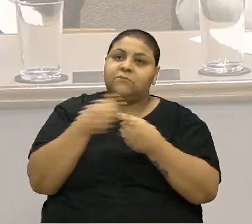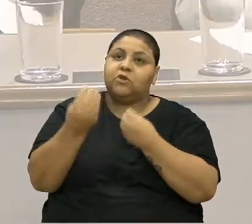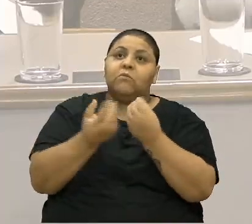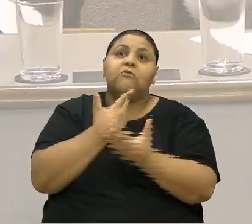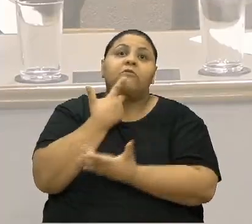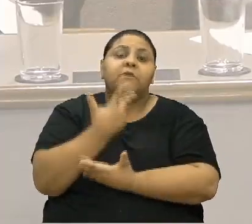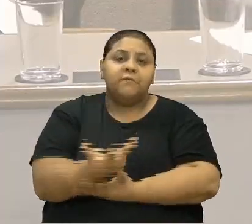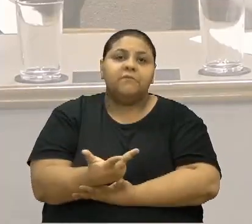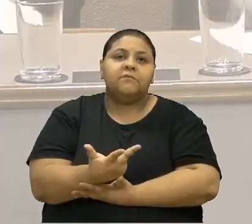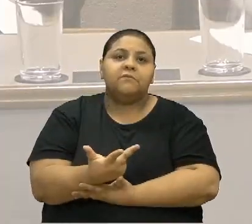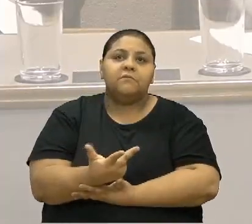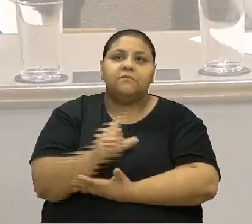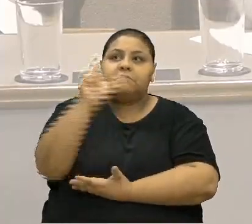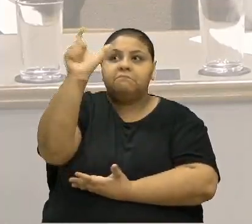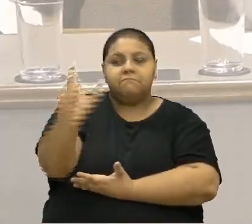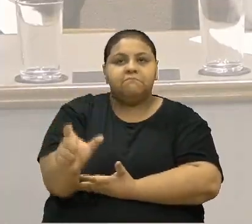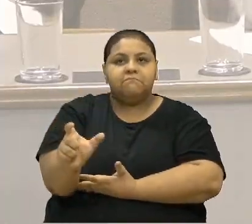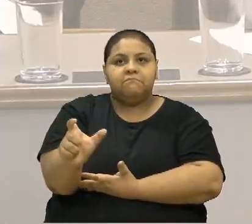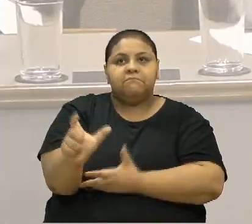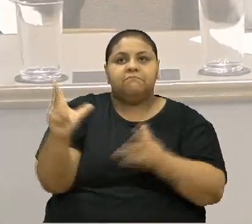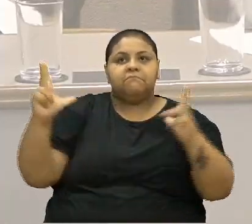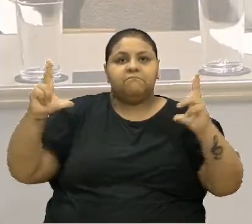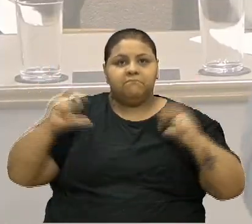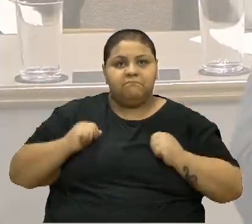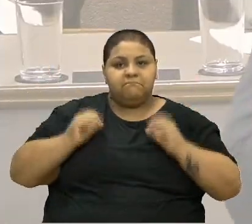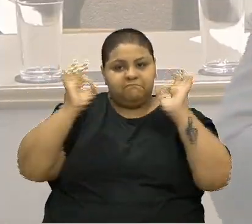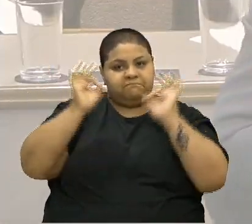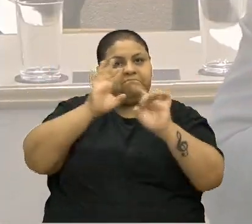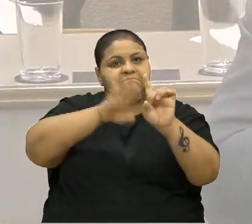disse, é uma pessoa que merece essa